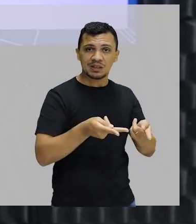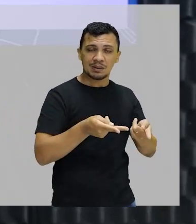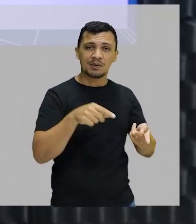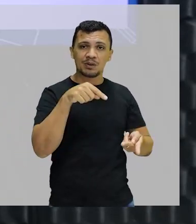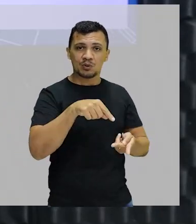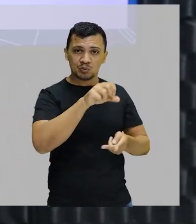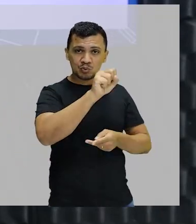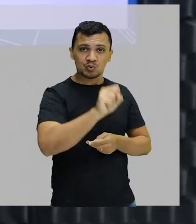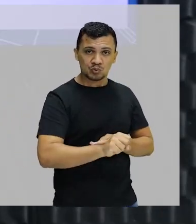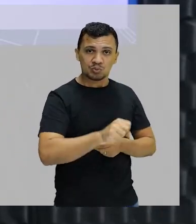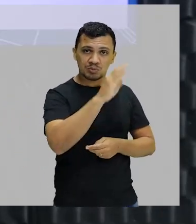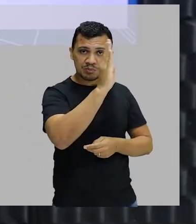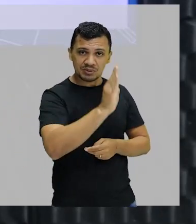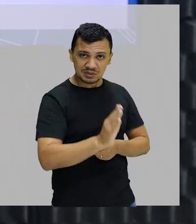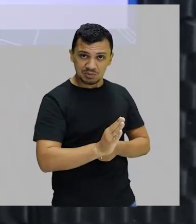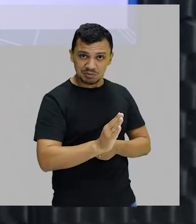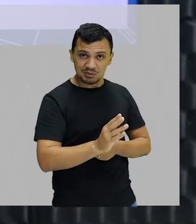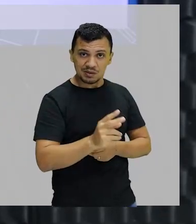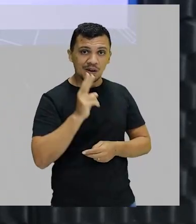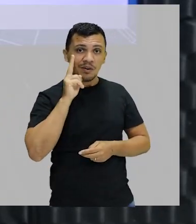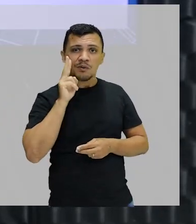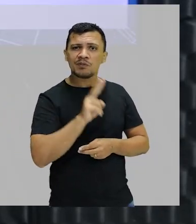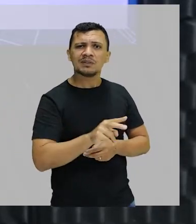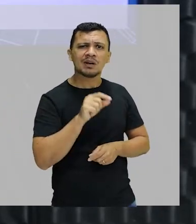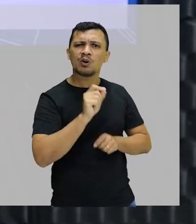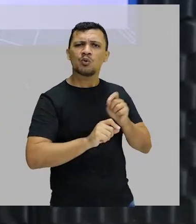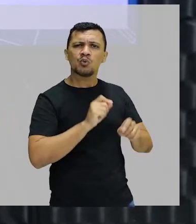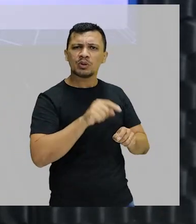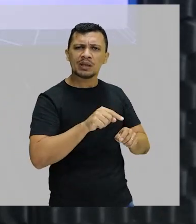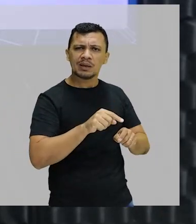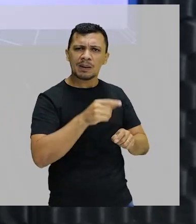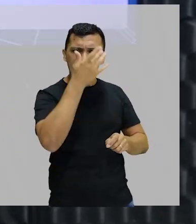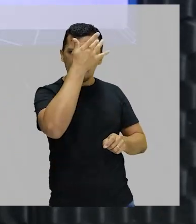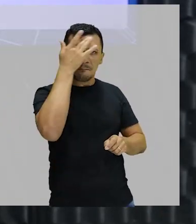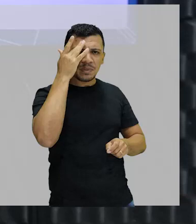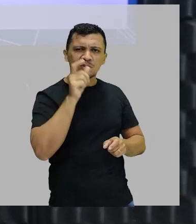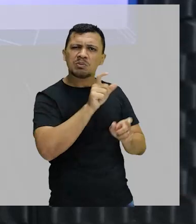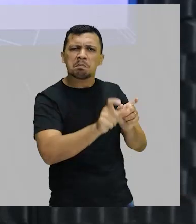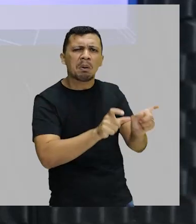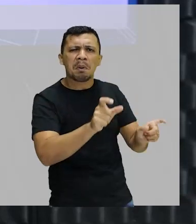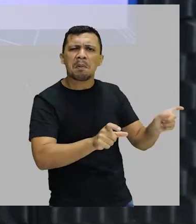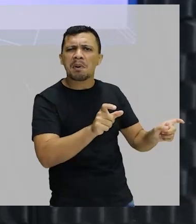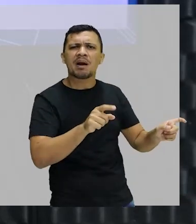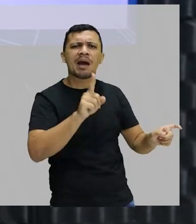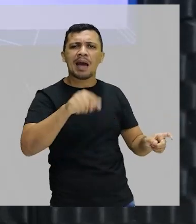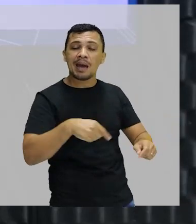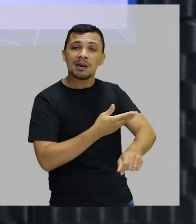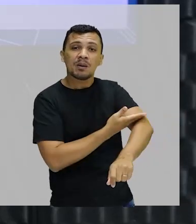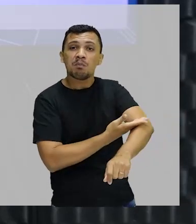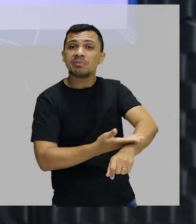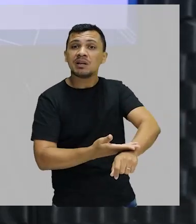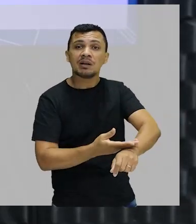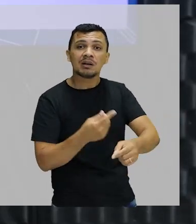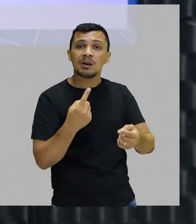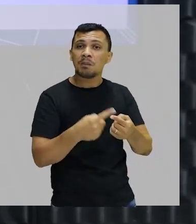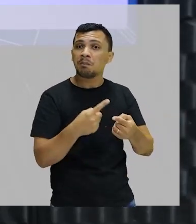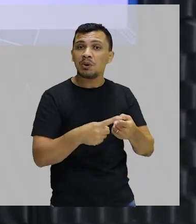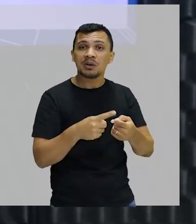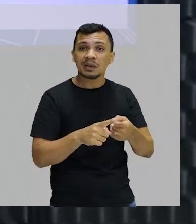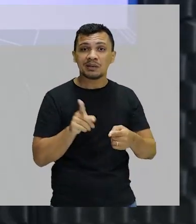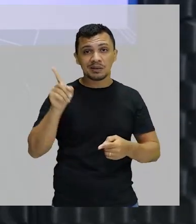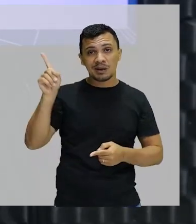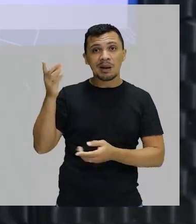e Rio Grande do Sul, você percebe que a população lá, a maioria é fenotipicamente branca, descendente ali de europeus, italianos,